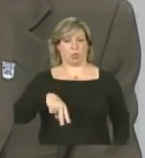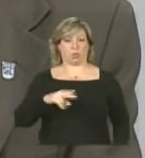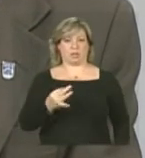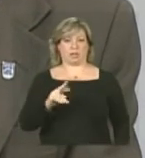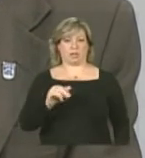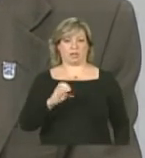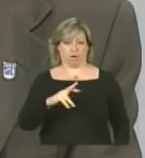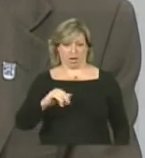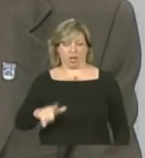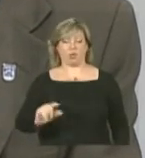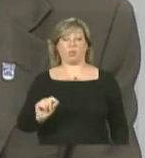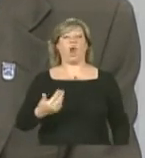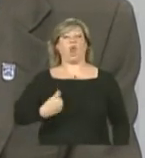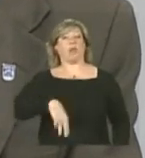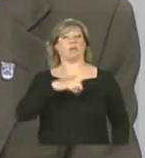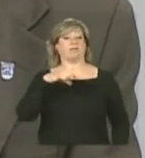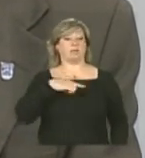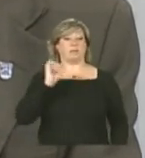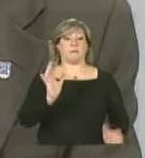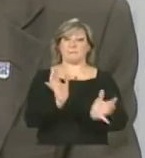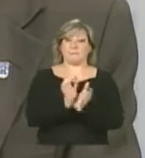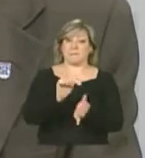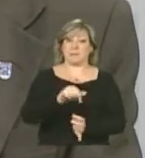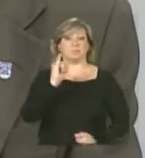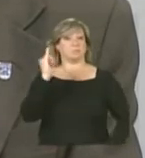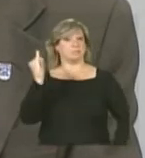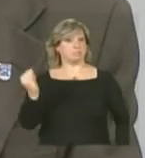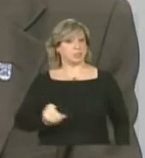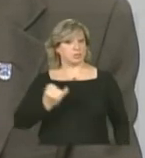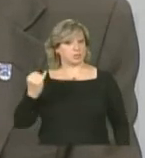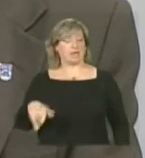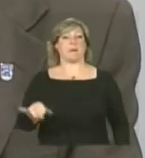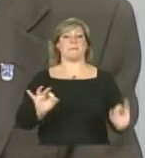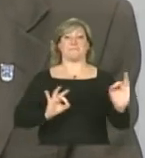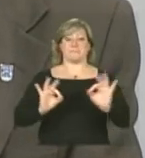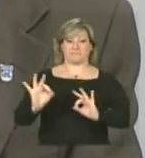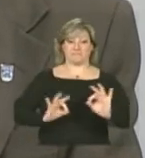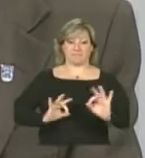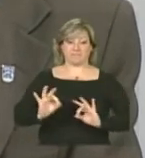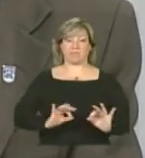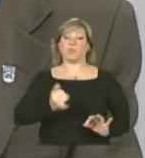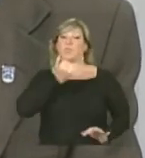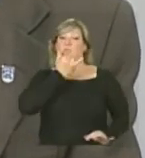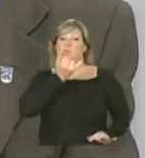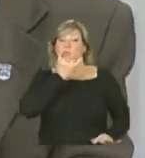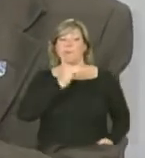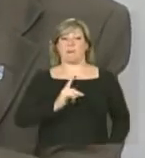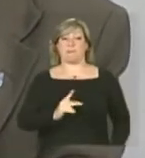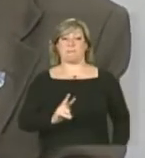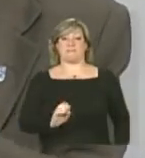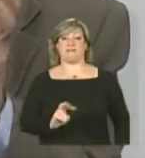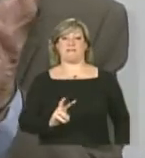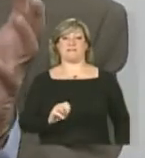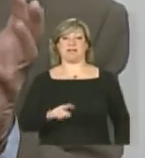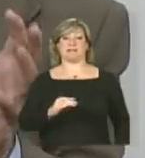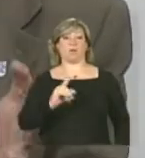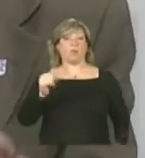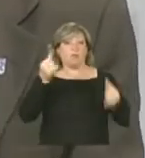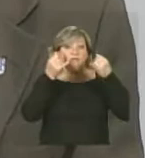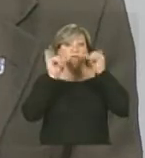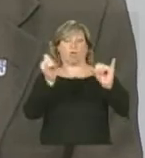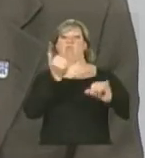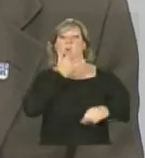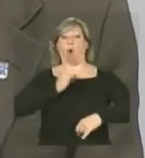temos parte importante do plano de prevenção e controle da obesidade dentro, obviamente, do